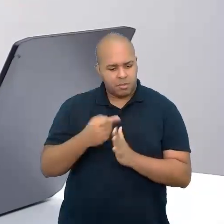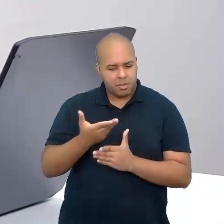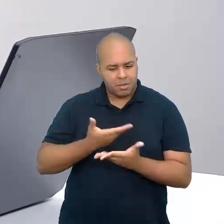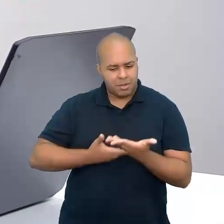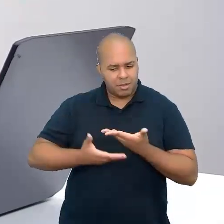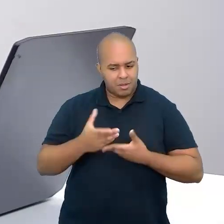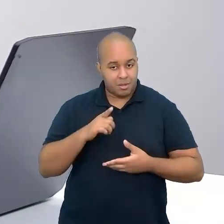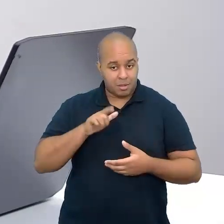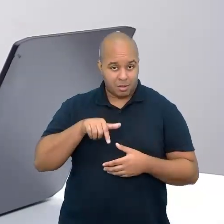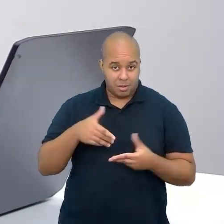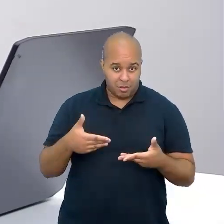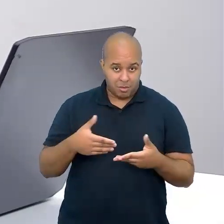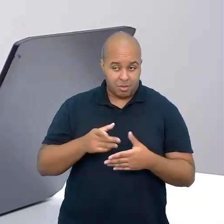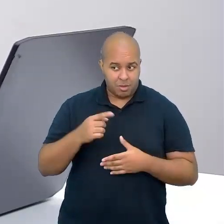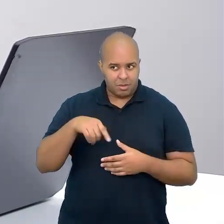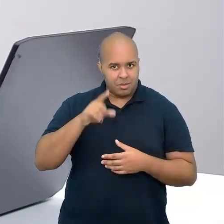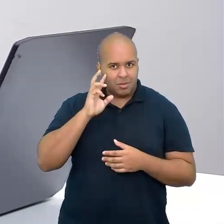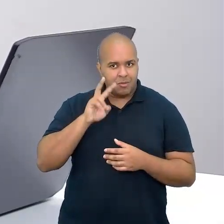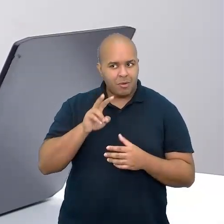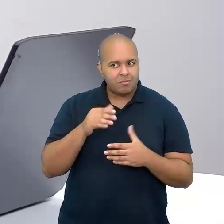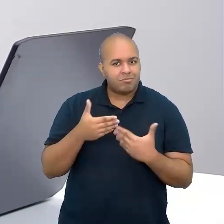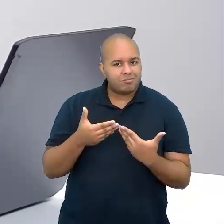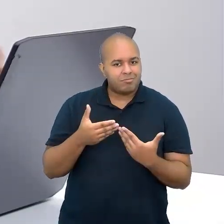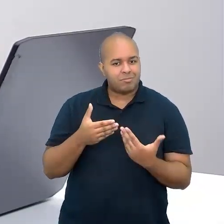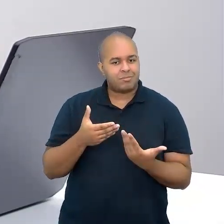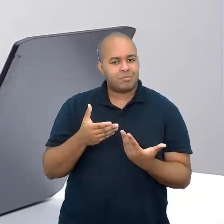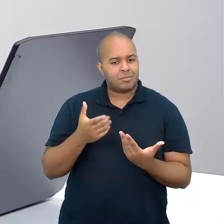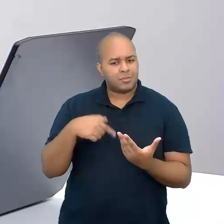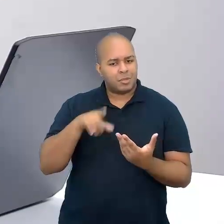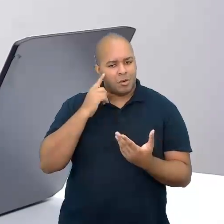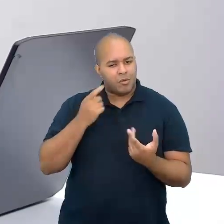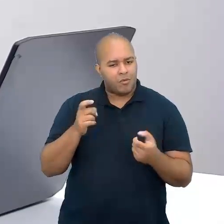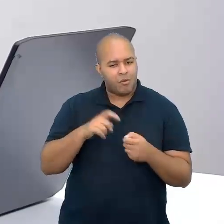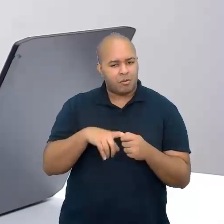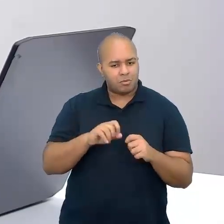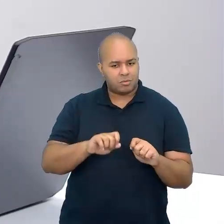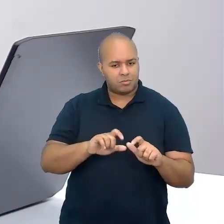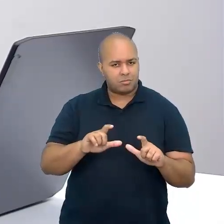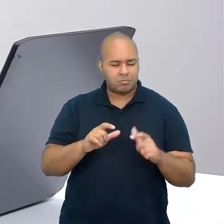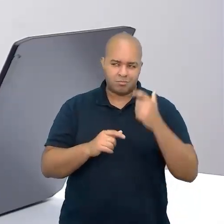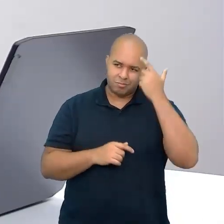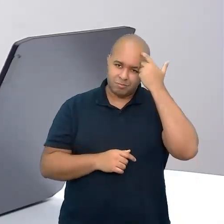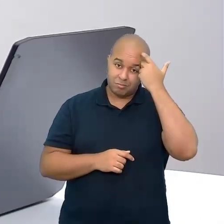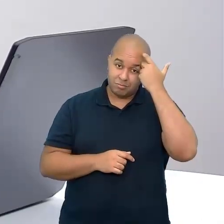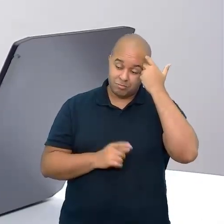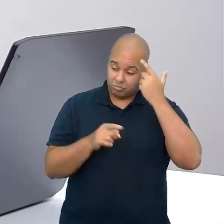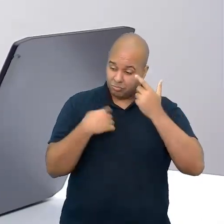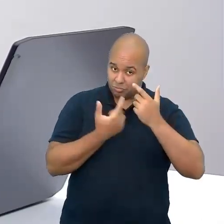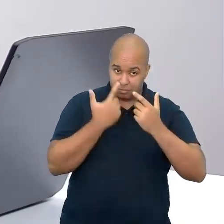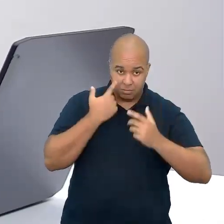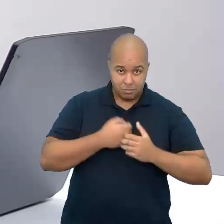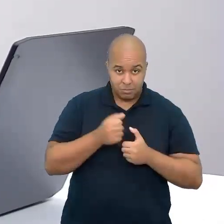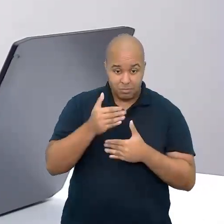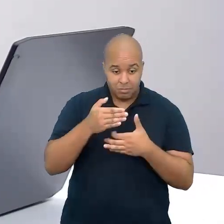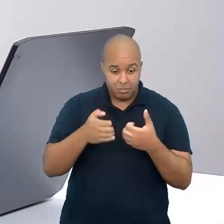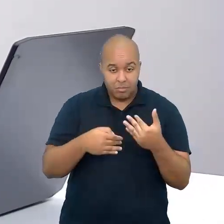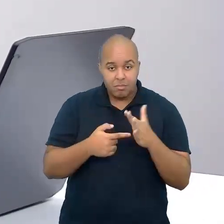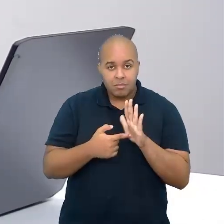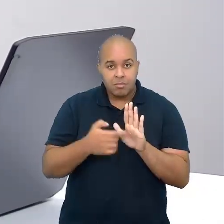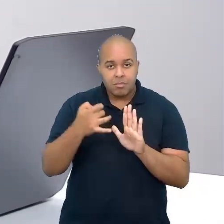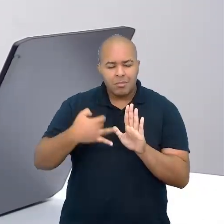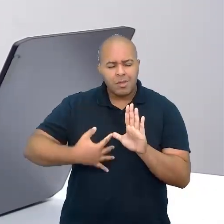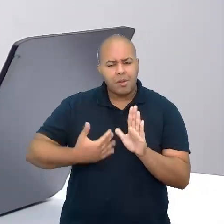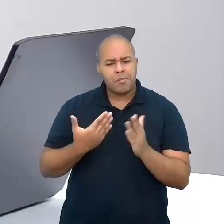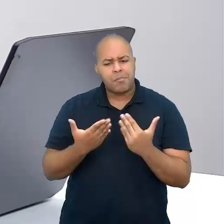que a gente teve aqui nós vamos então a gente volta para o nosso para o nosso slide para conversar